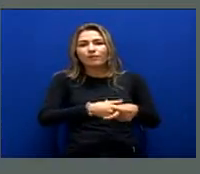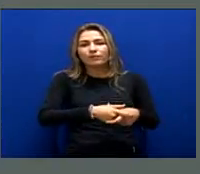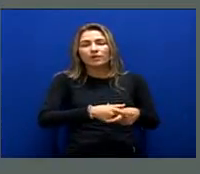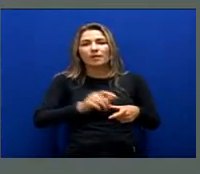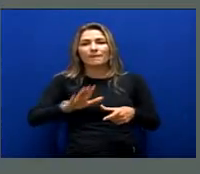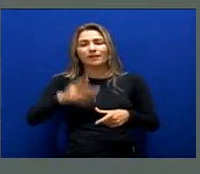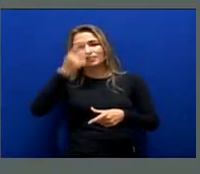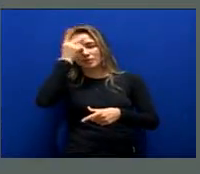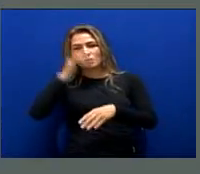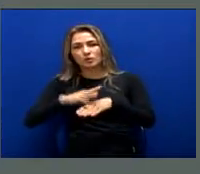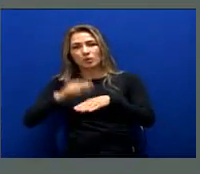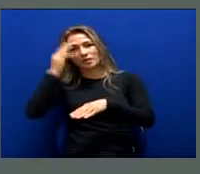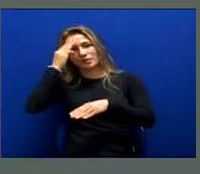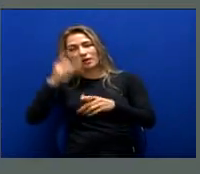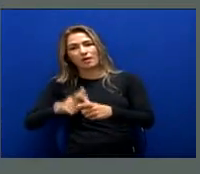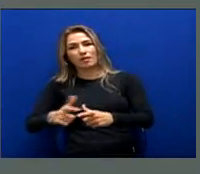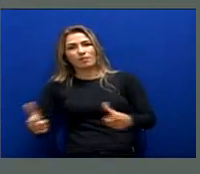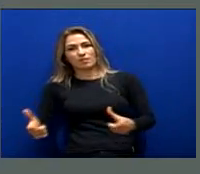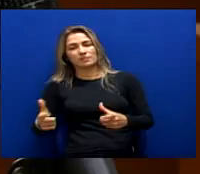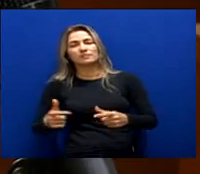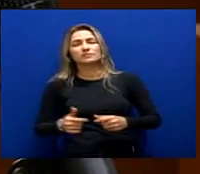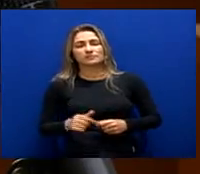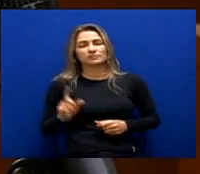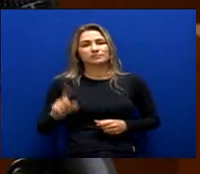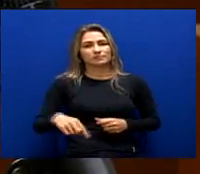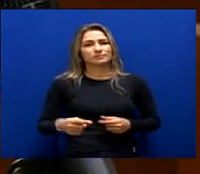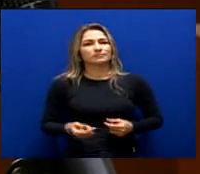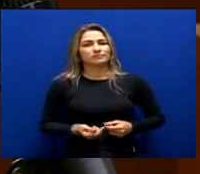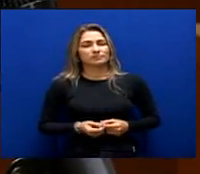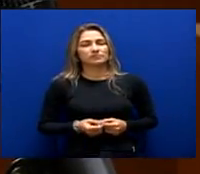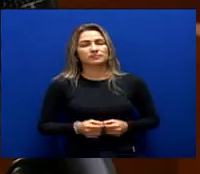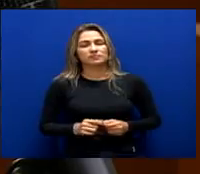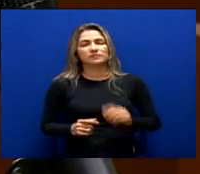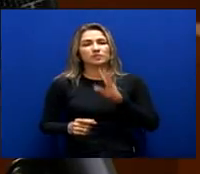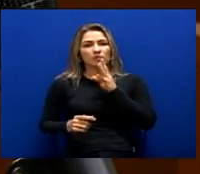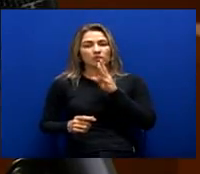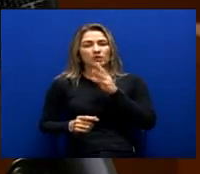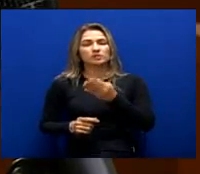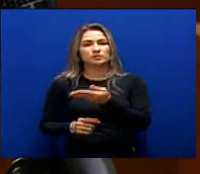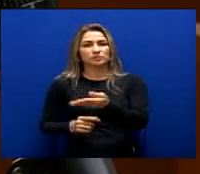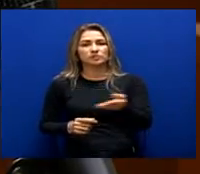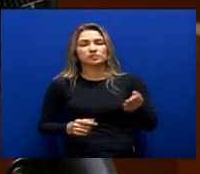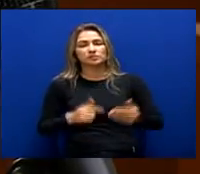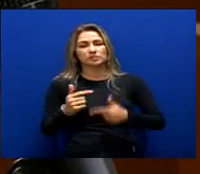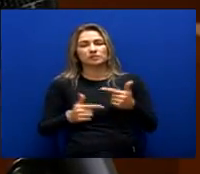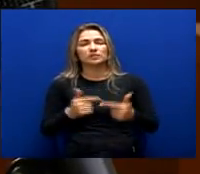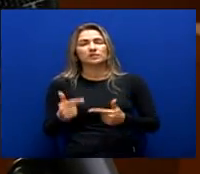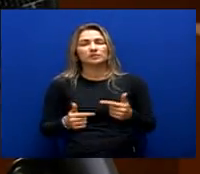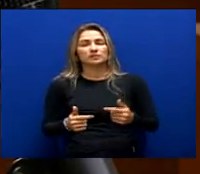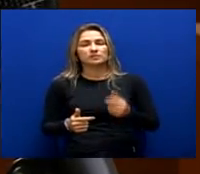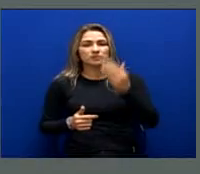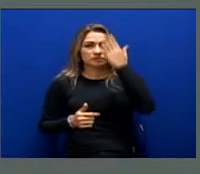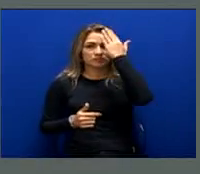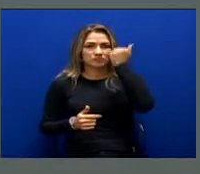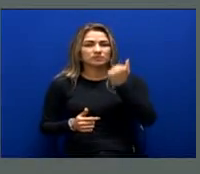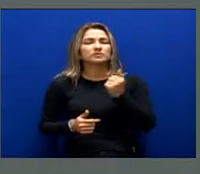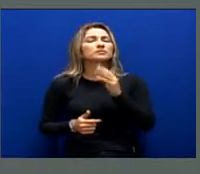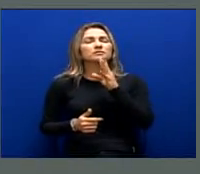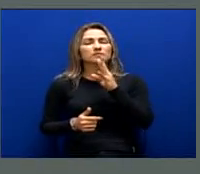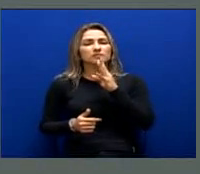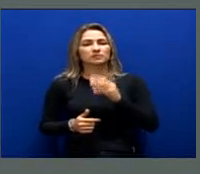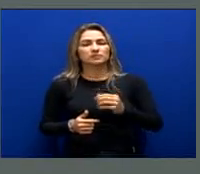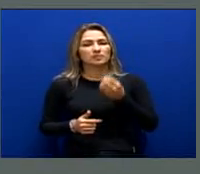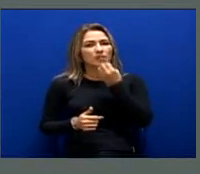dos pacientes é isso que eu quis dizer né então sim eu conheço o trabalho de vocês a gente né num não tenho que